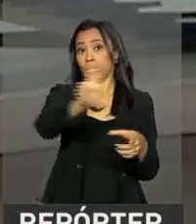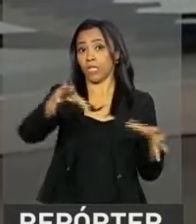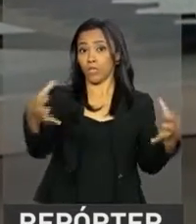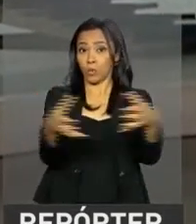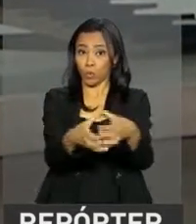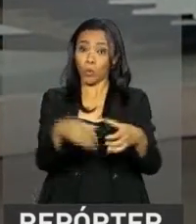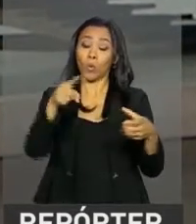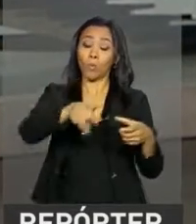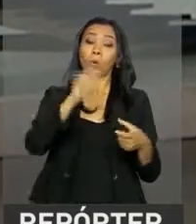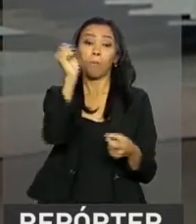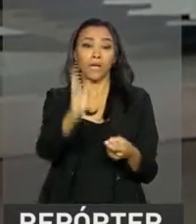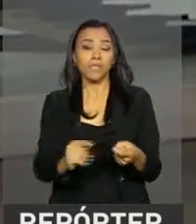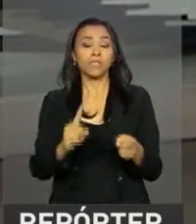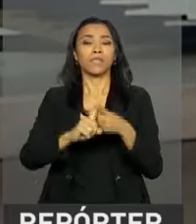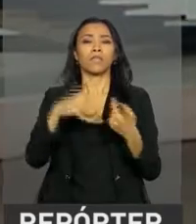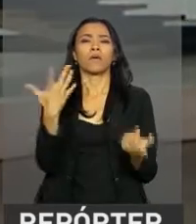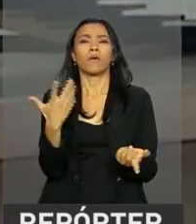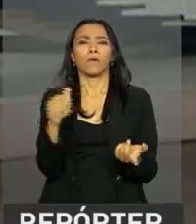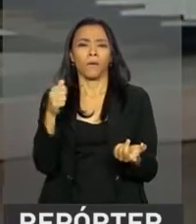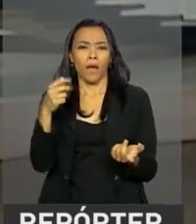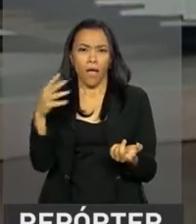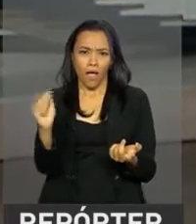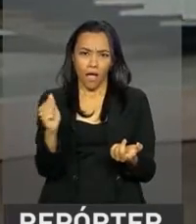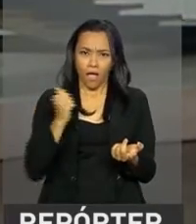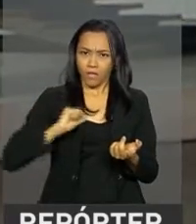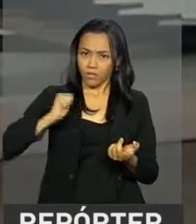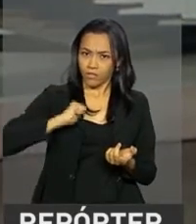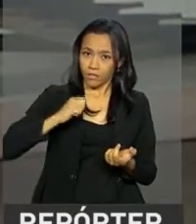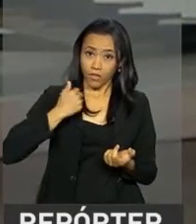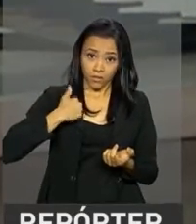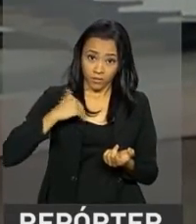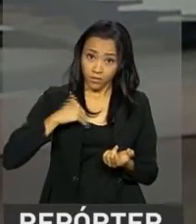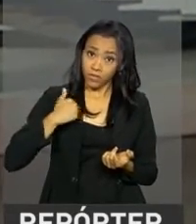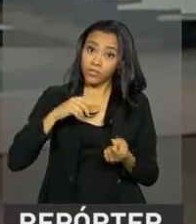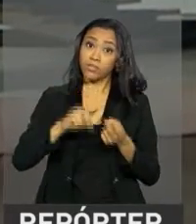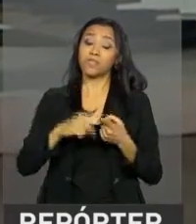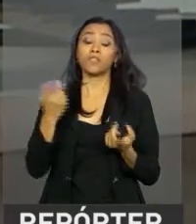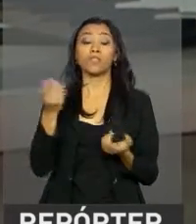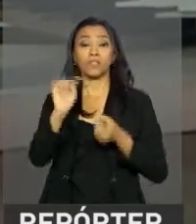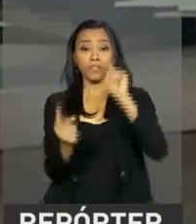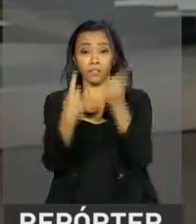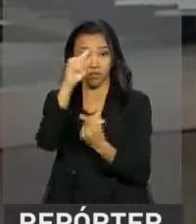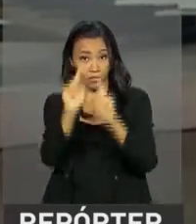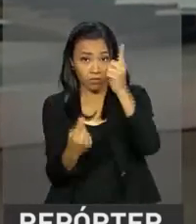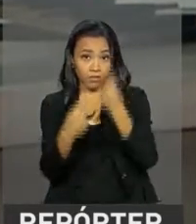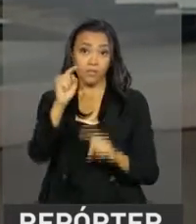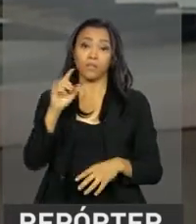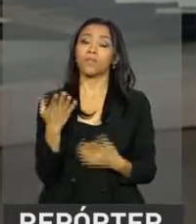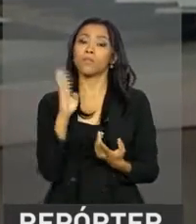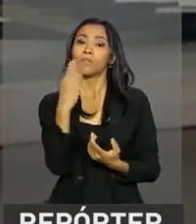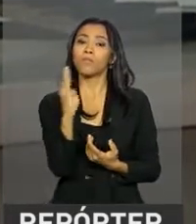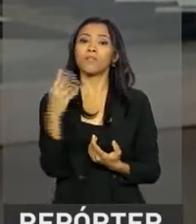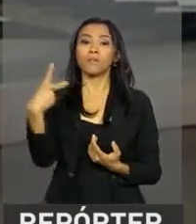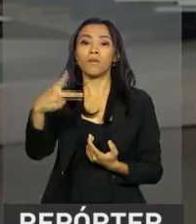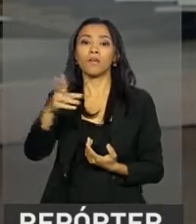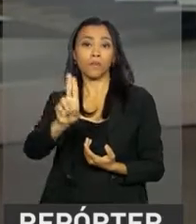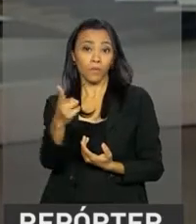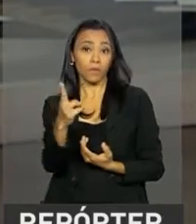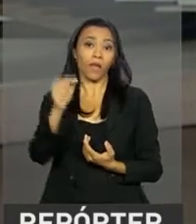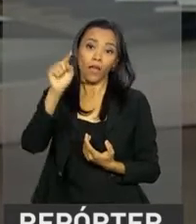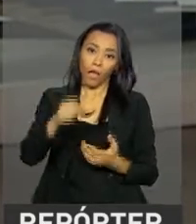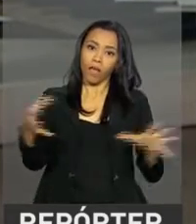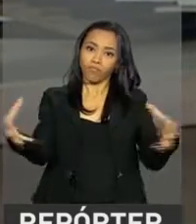Brasil, Argentina, Chile, Paraguai, Uruguai e também a Bolívia. Essa reunião ministerial ela acontece então a partir